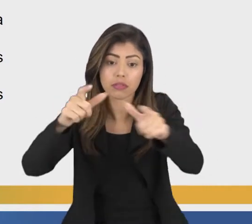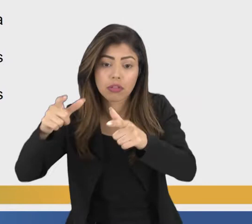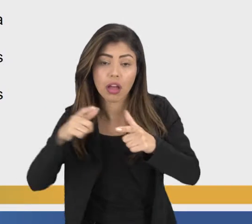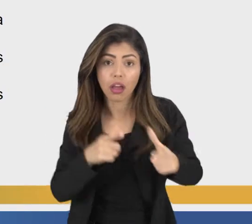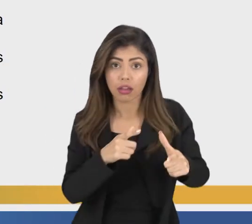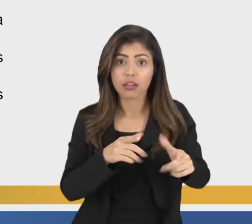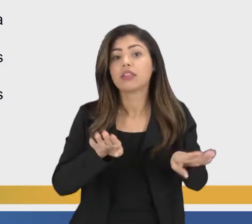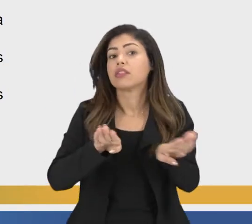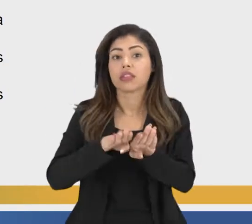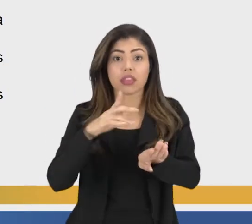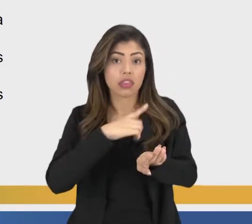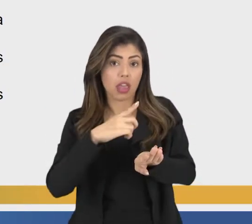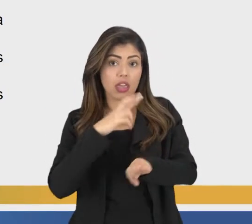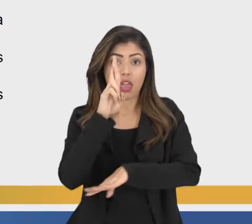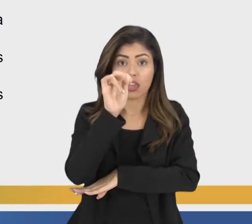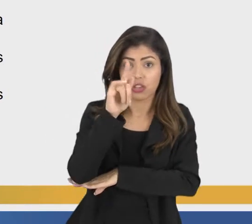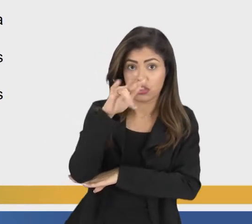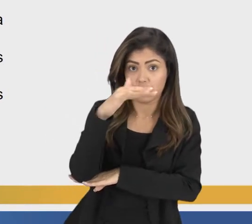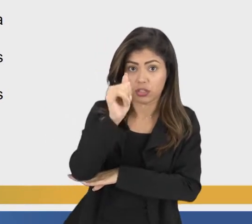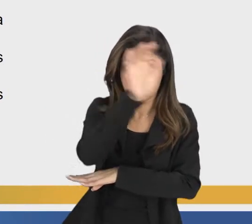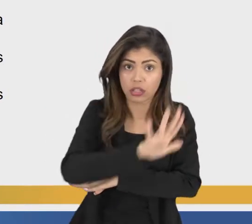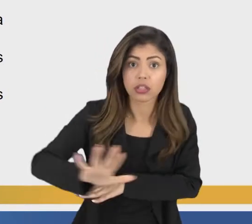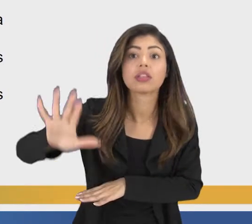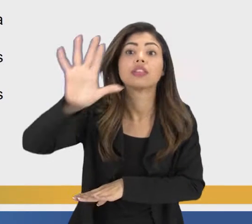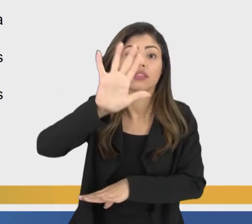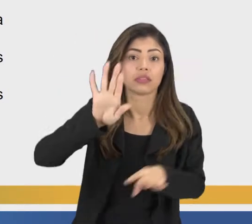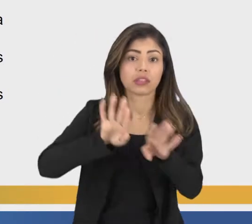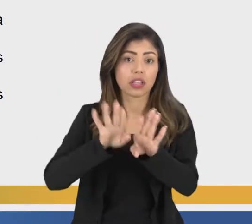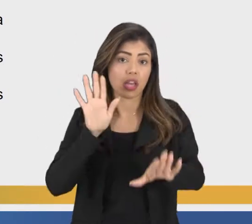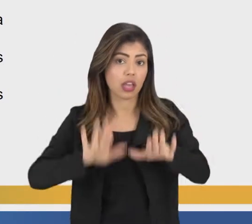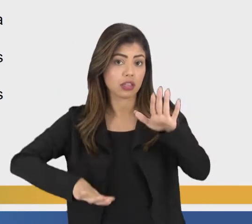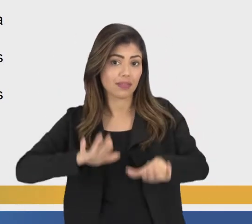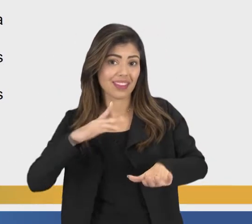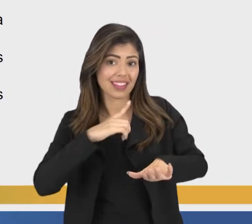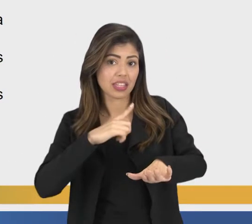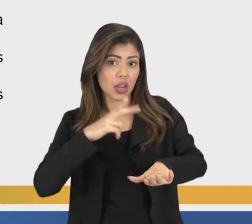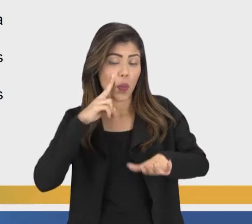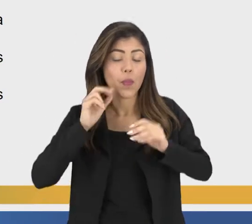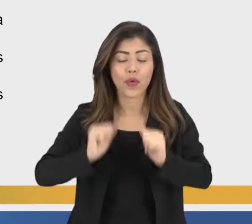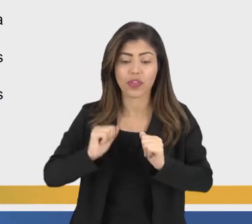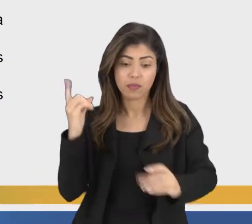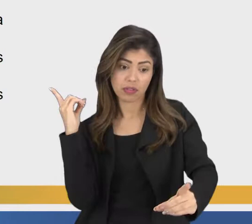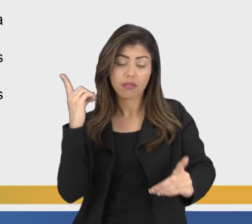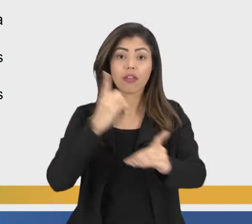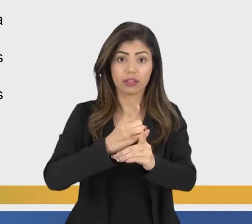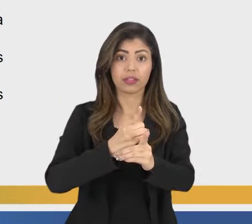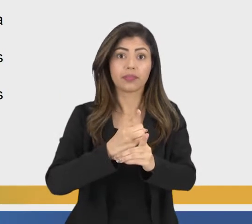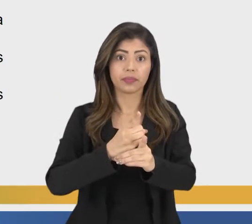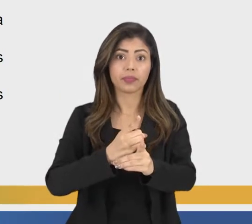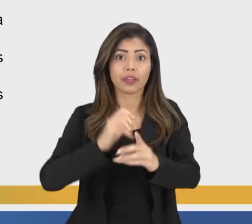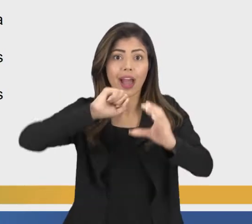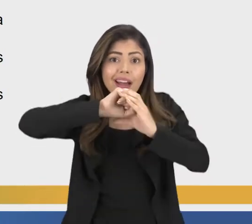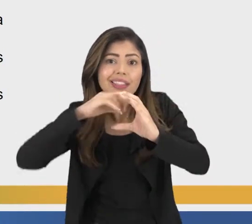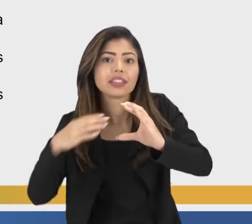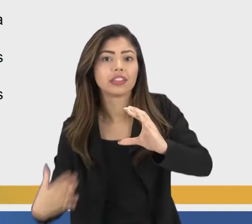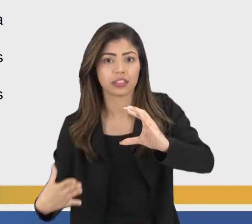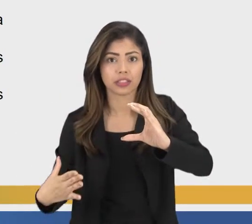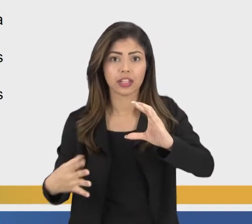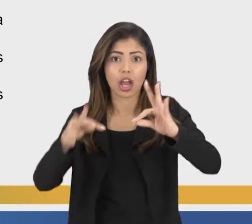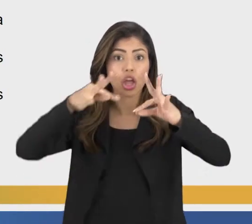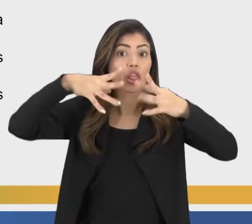se deslocam para regiões em que nós podemos identificar